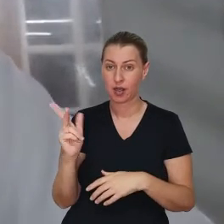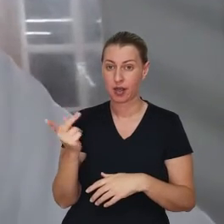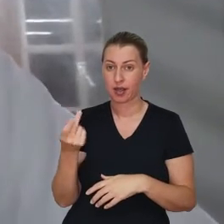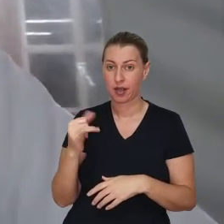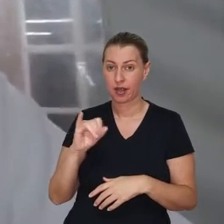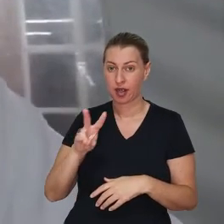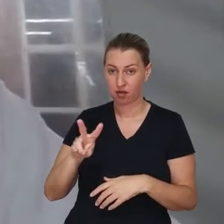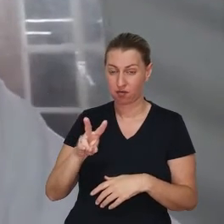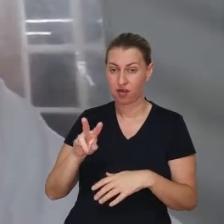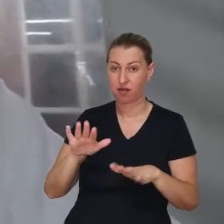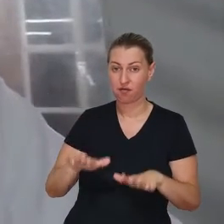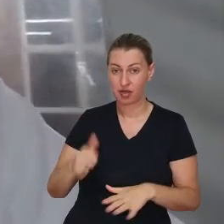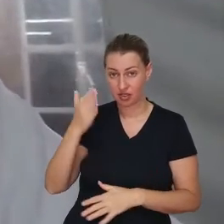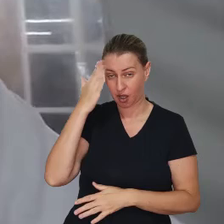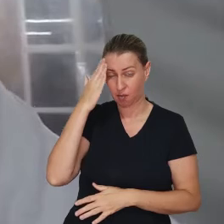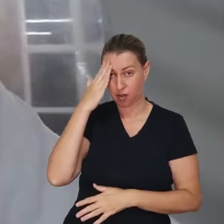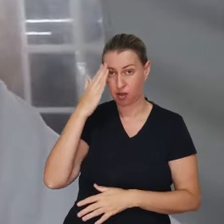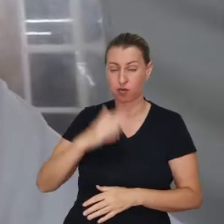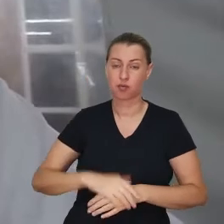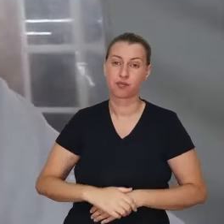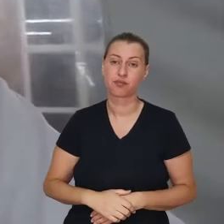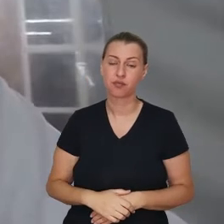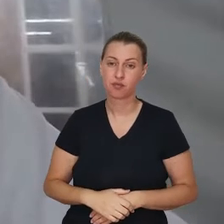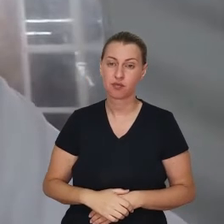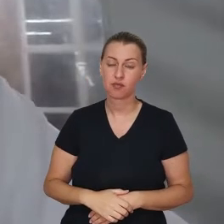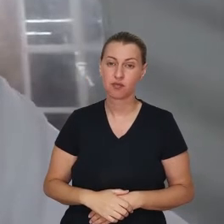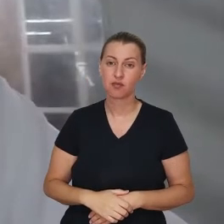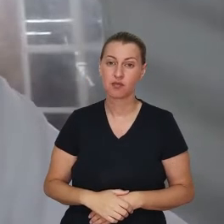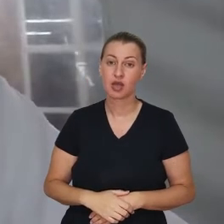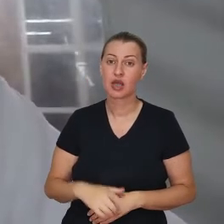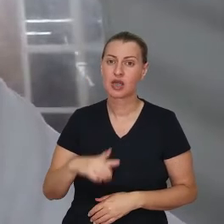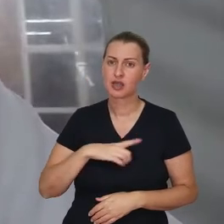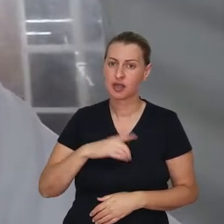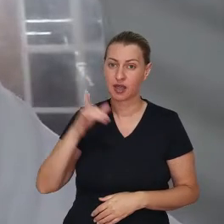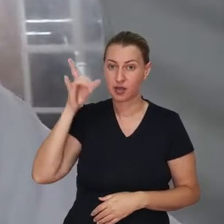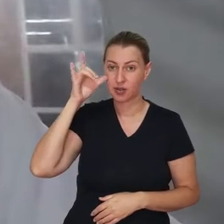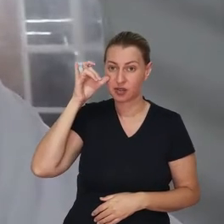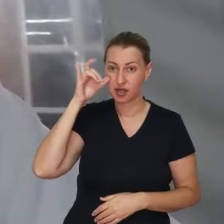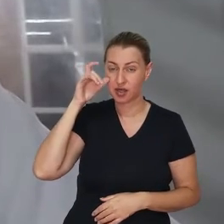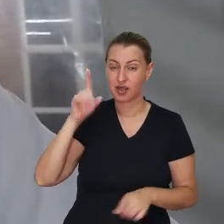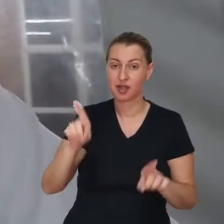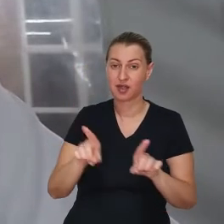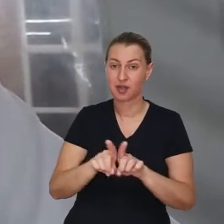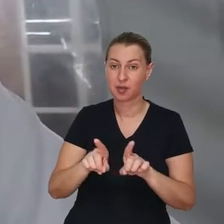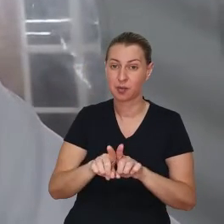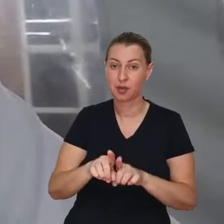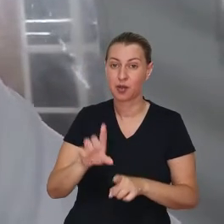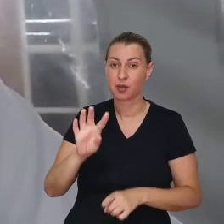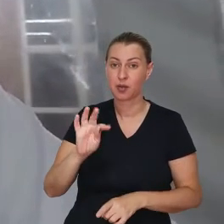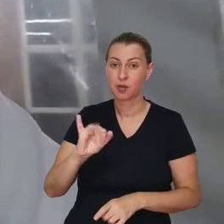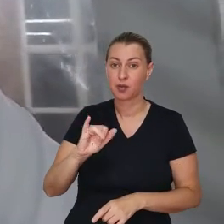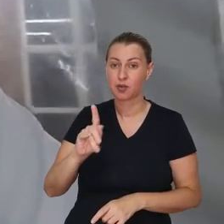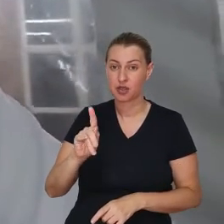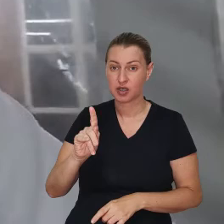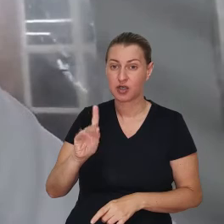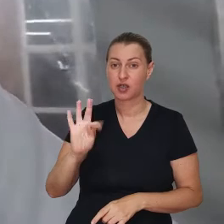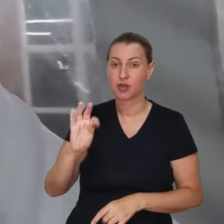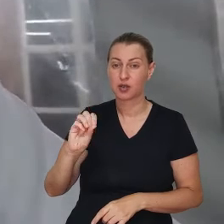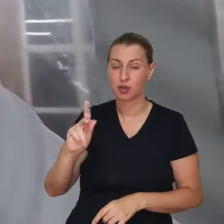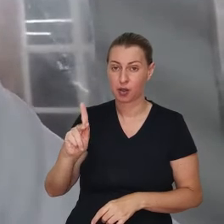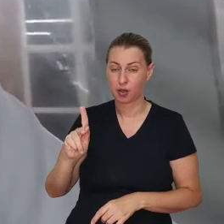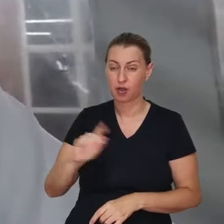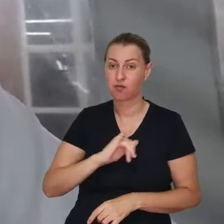Fique Sabendo e temos, no caso do HIV Fique Sabendo, o Instagram e o TikTok. Então, nós queremos fazer um anúncio, tá? Que